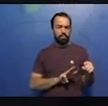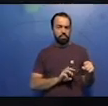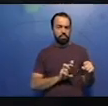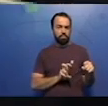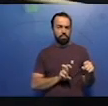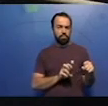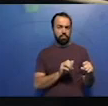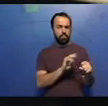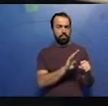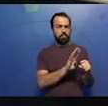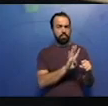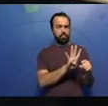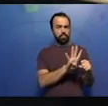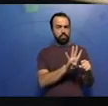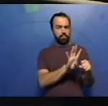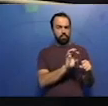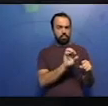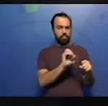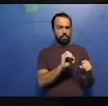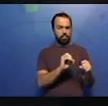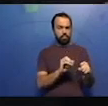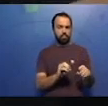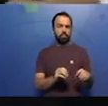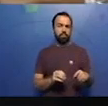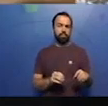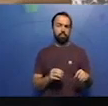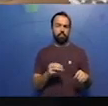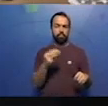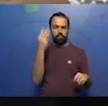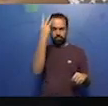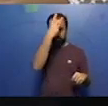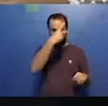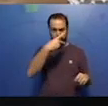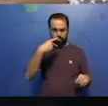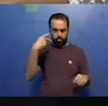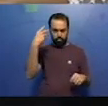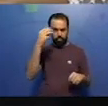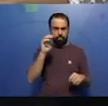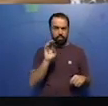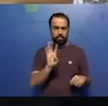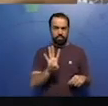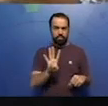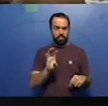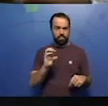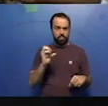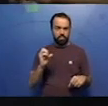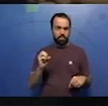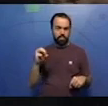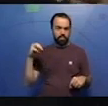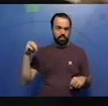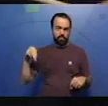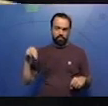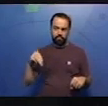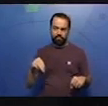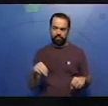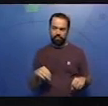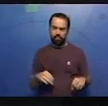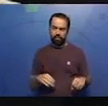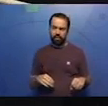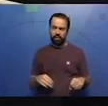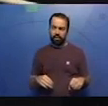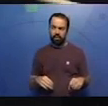40. Então, são 3 horas e 40 minutos. Reparem que aqui não